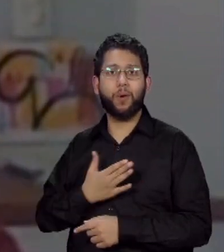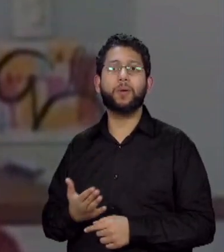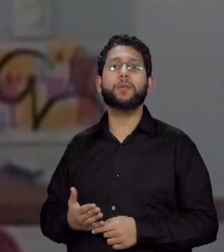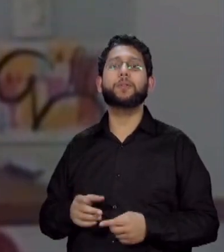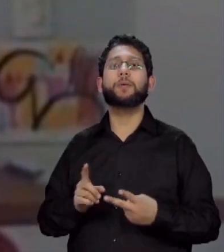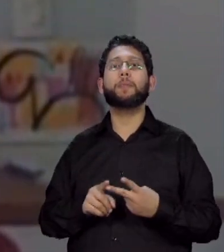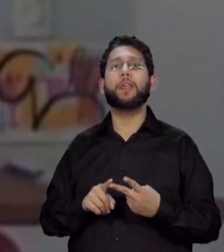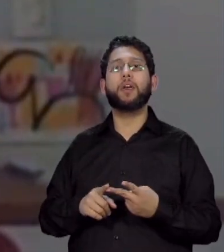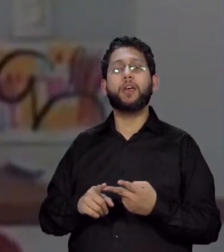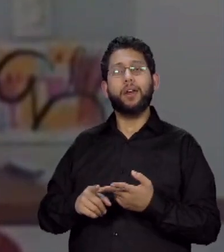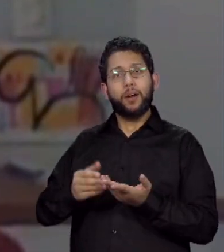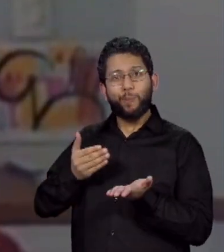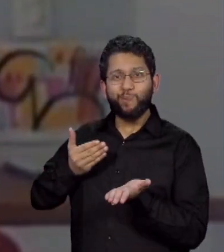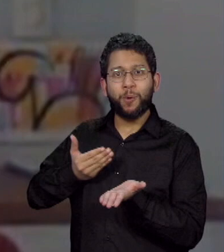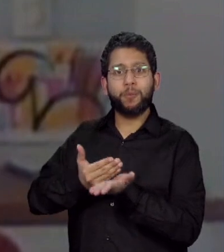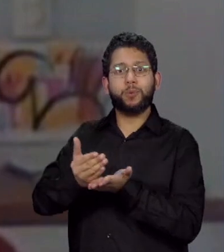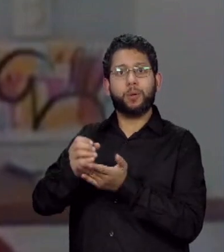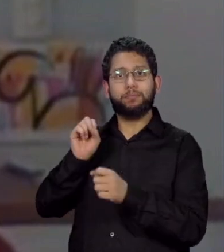Minha entrada